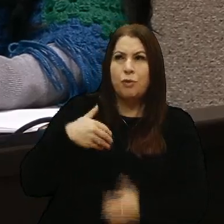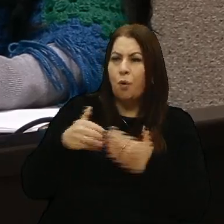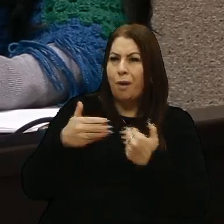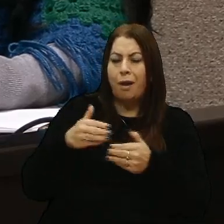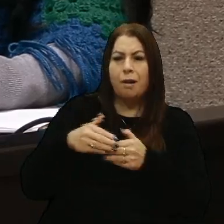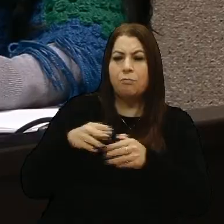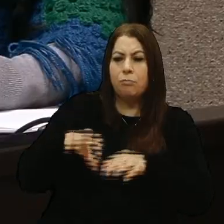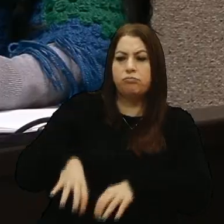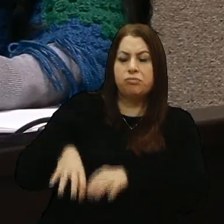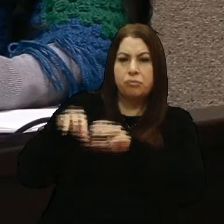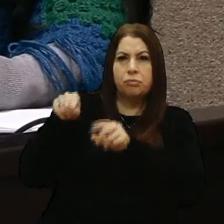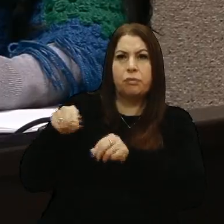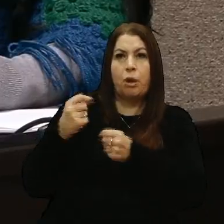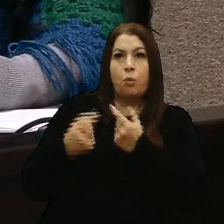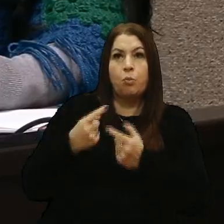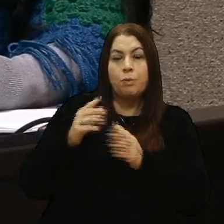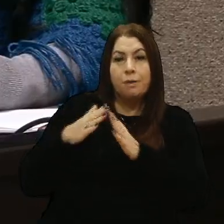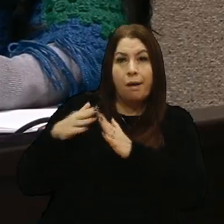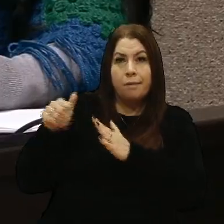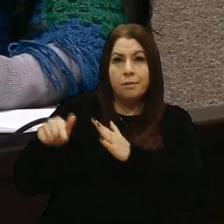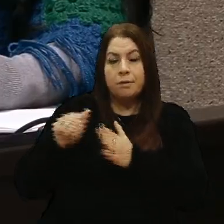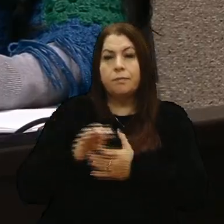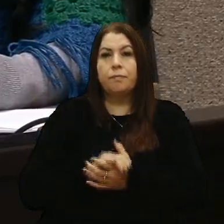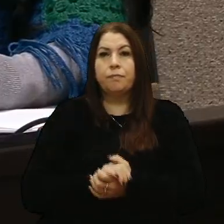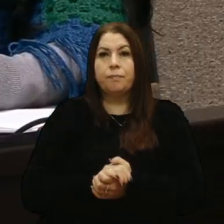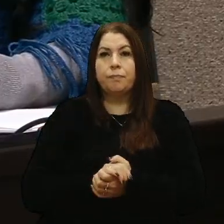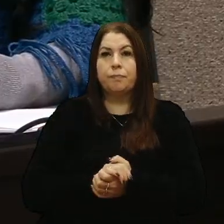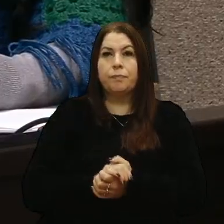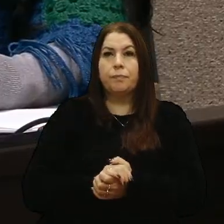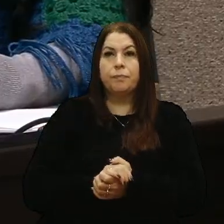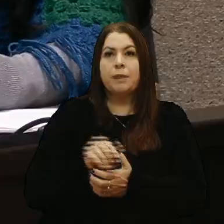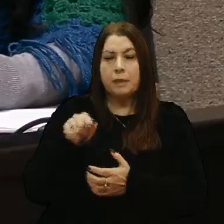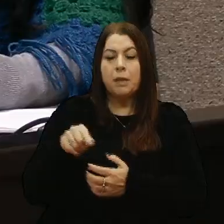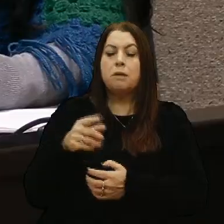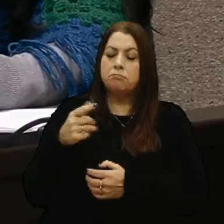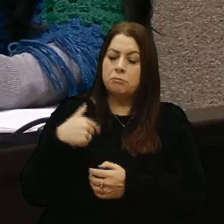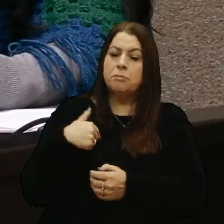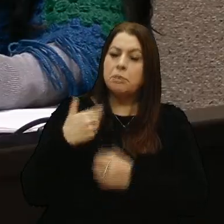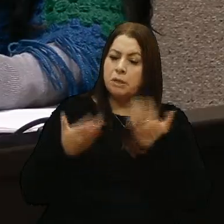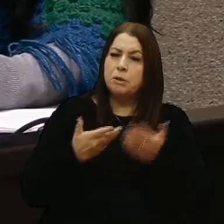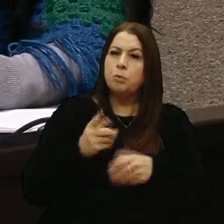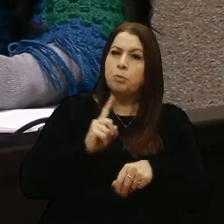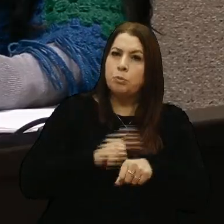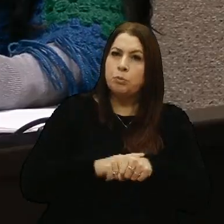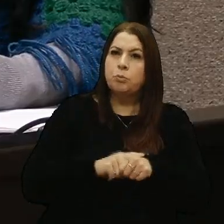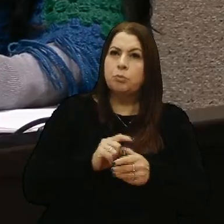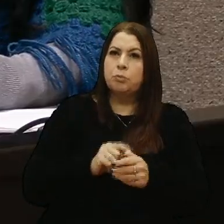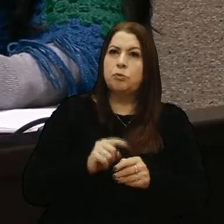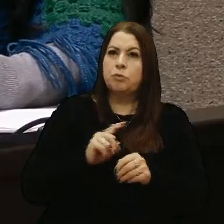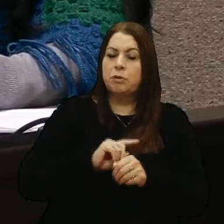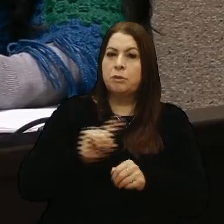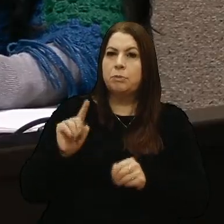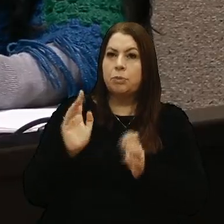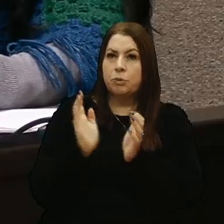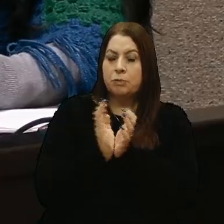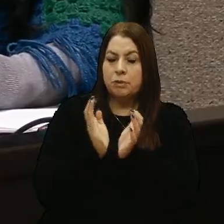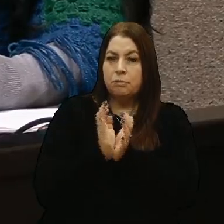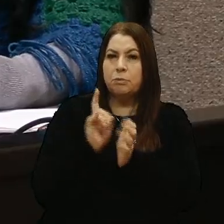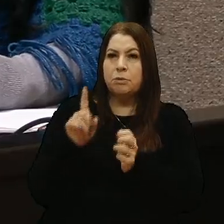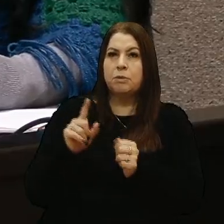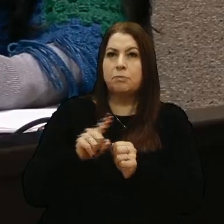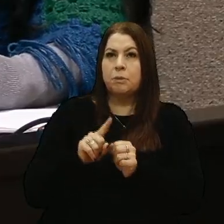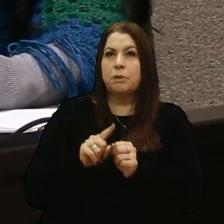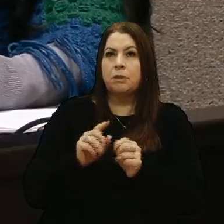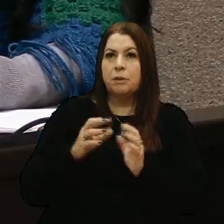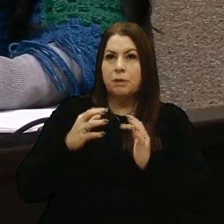estava alagando algumas moradias ali. E o Basqueira prontamente nos atendeu, né, e já encaminhou a equipe, eles estiveram lá